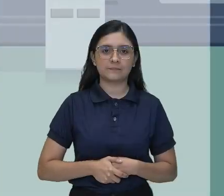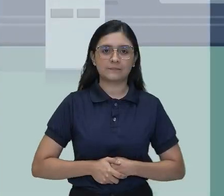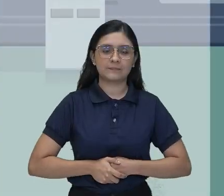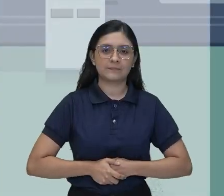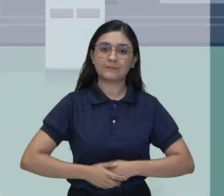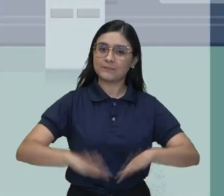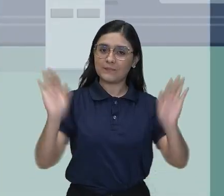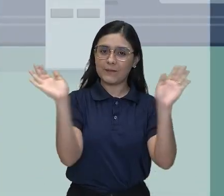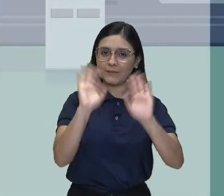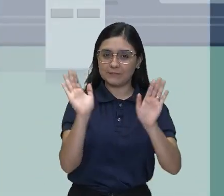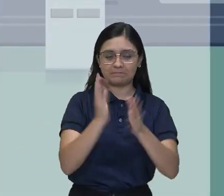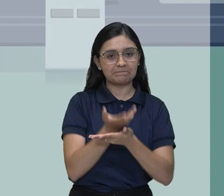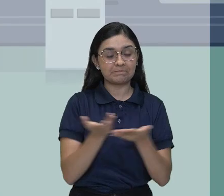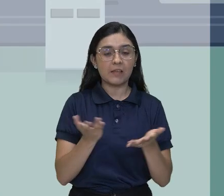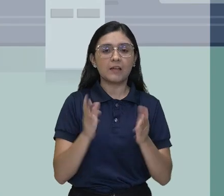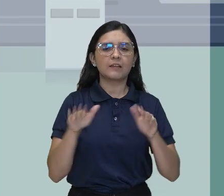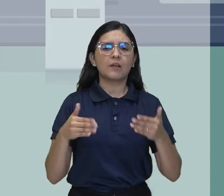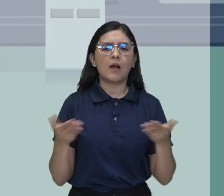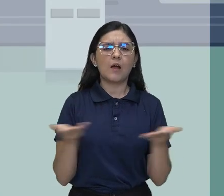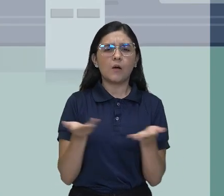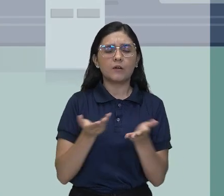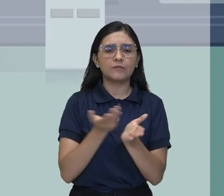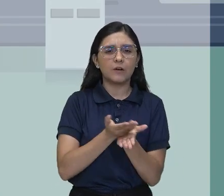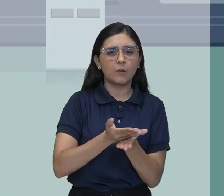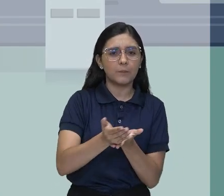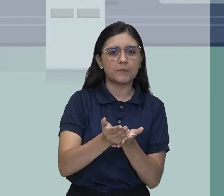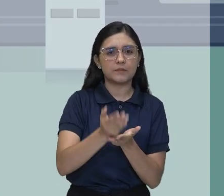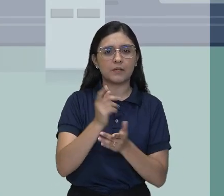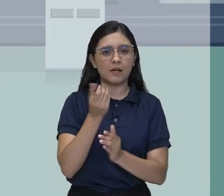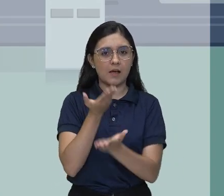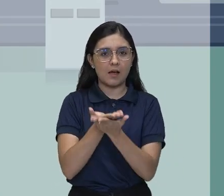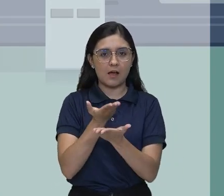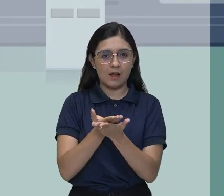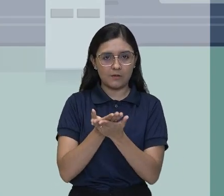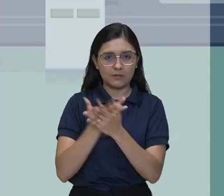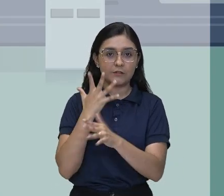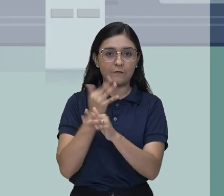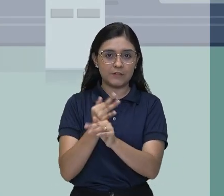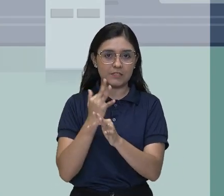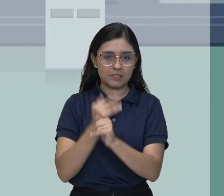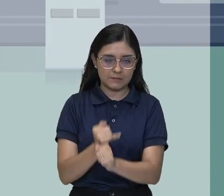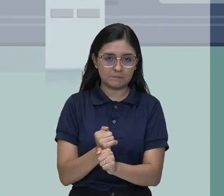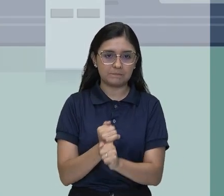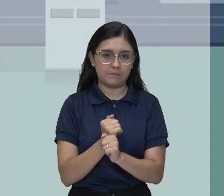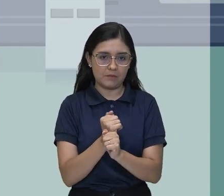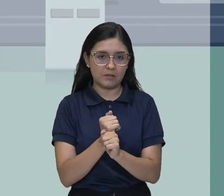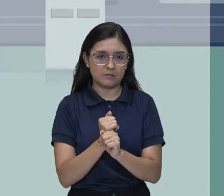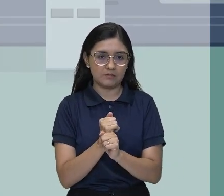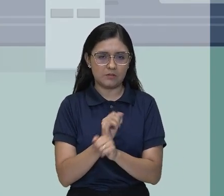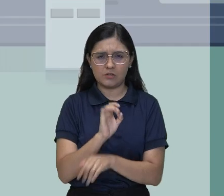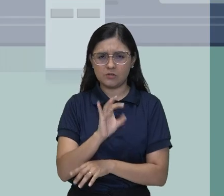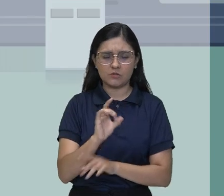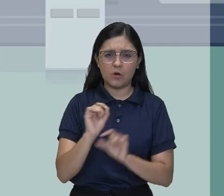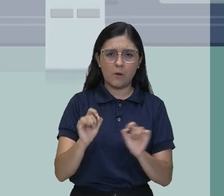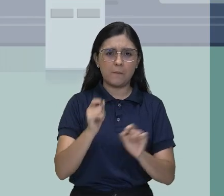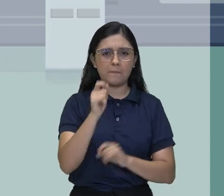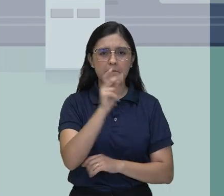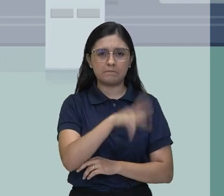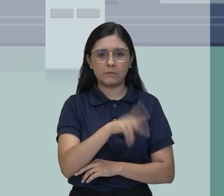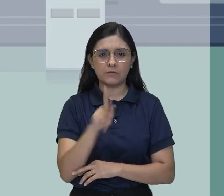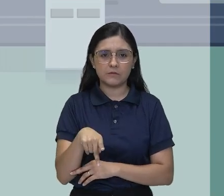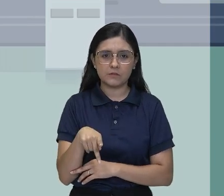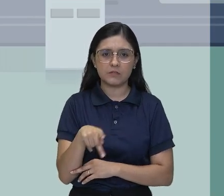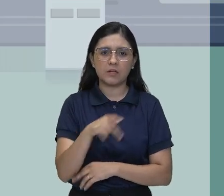Olá, pessoal! Agora nós vamos iniciar a aula de física. Não somos apenas professores